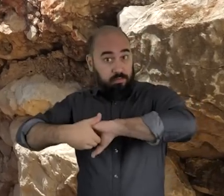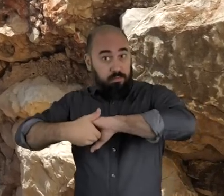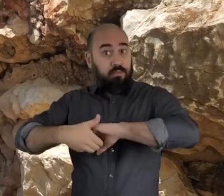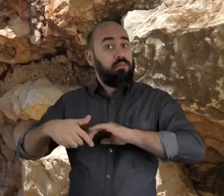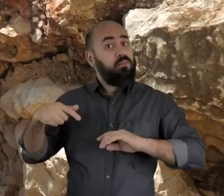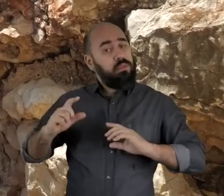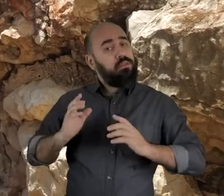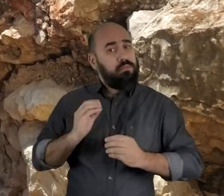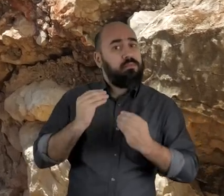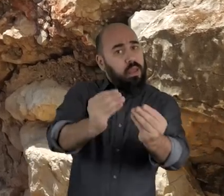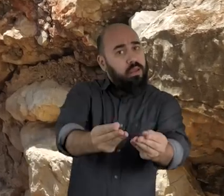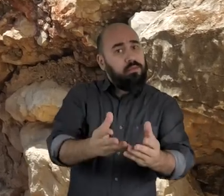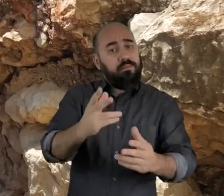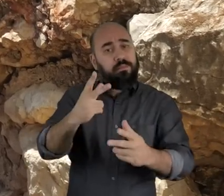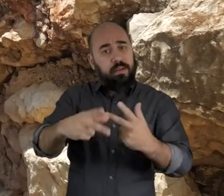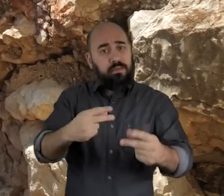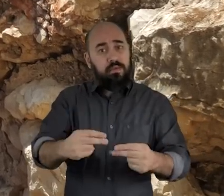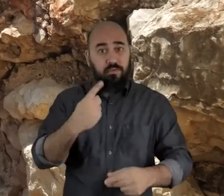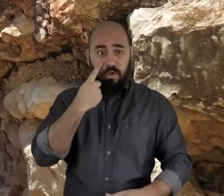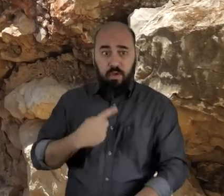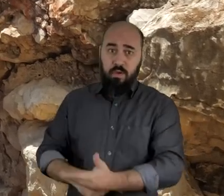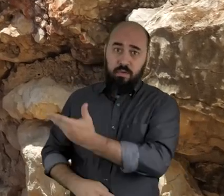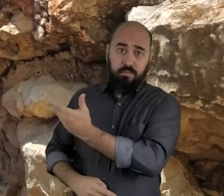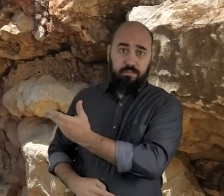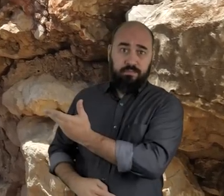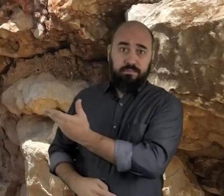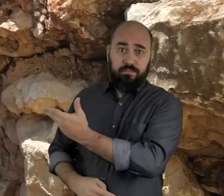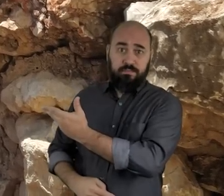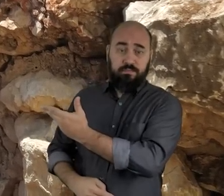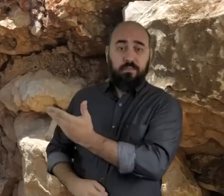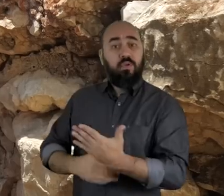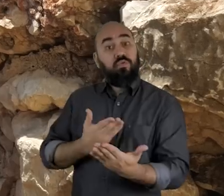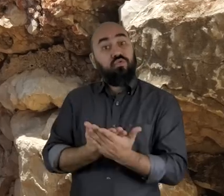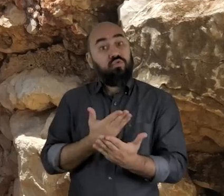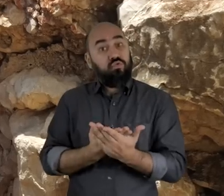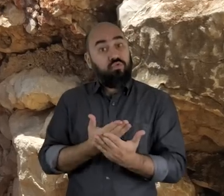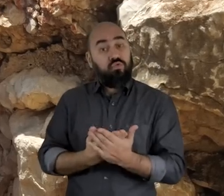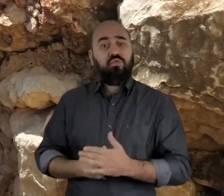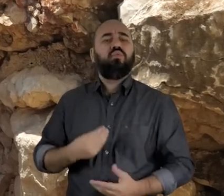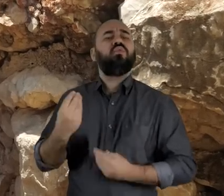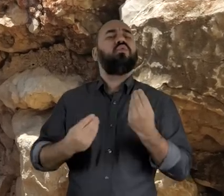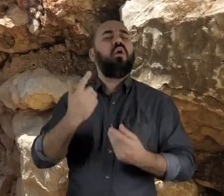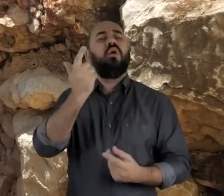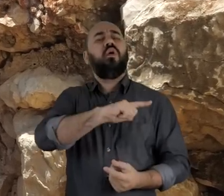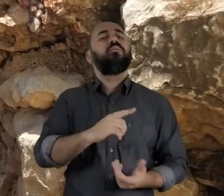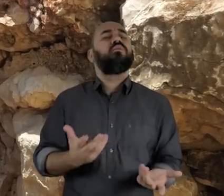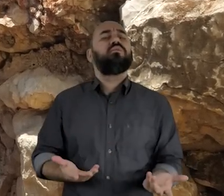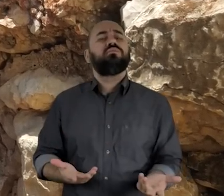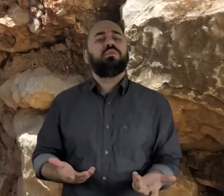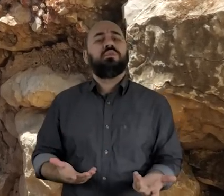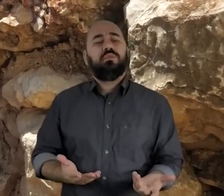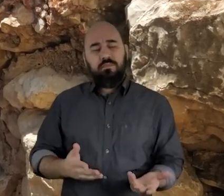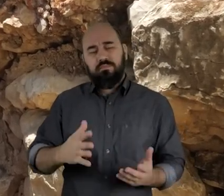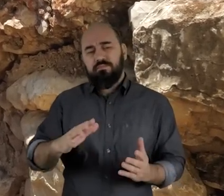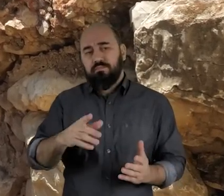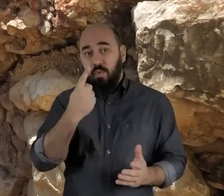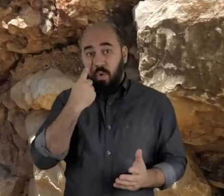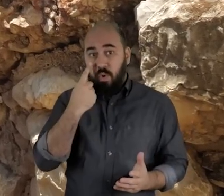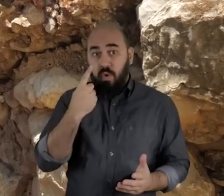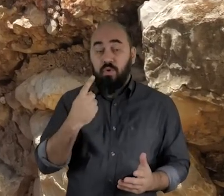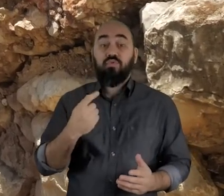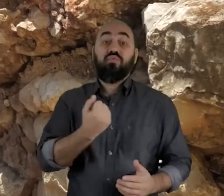Estudos Evidências. Ele pode ser seu inteiramente grátis. E como você faz para adquirir? É simples, anote o telefone aí,